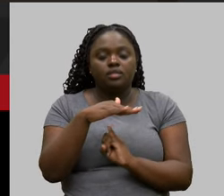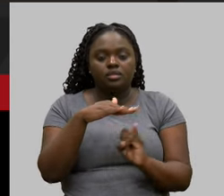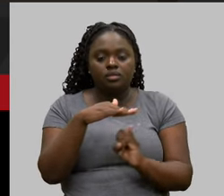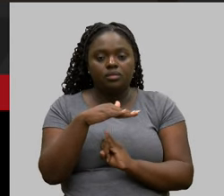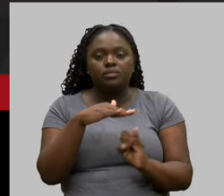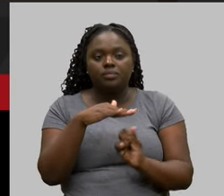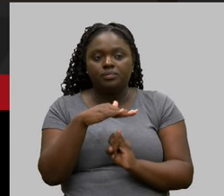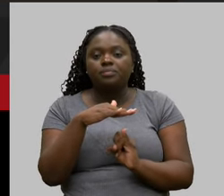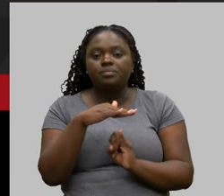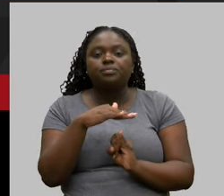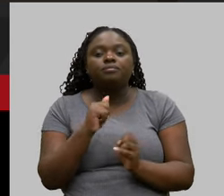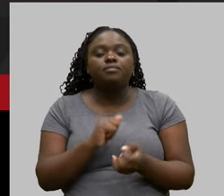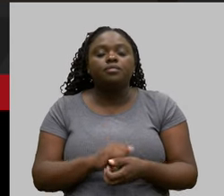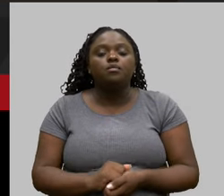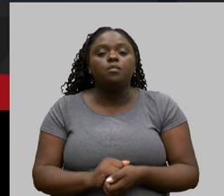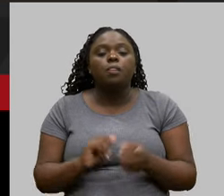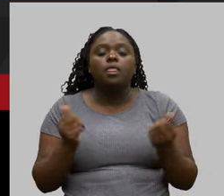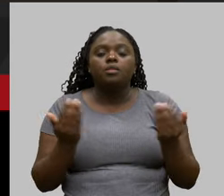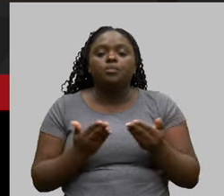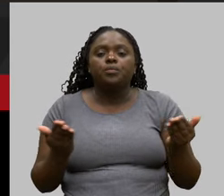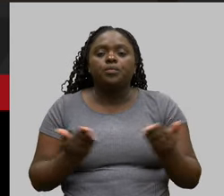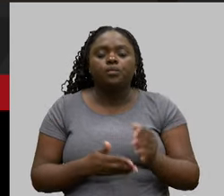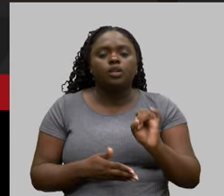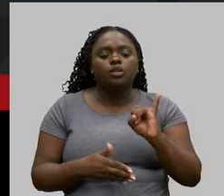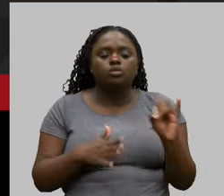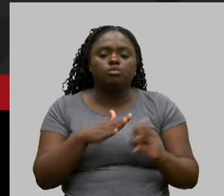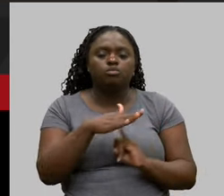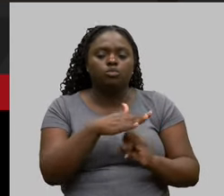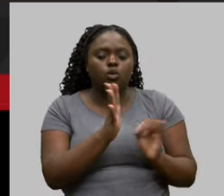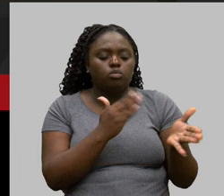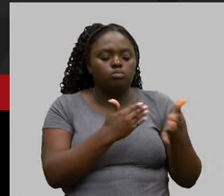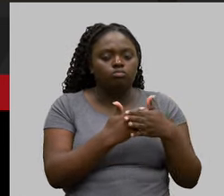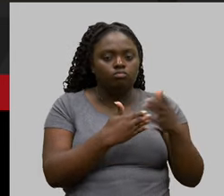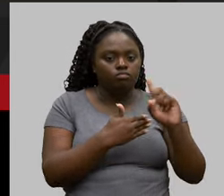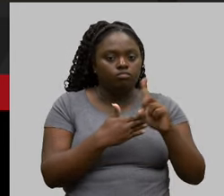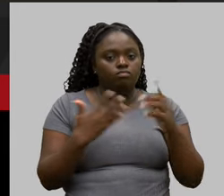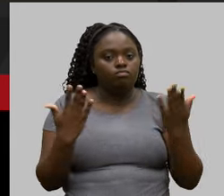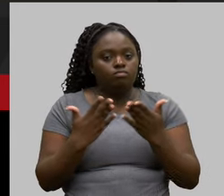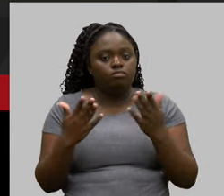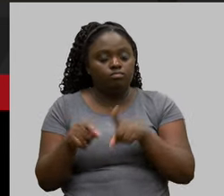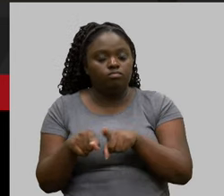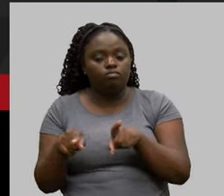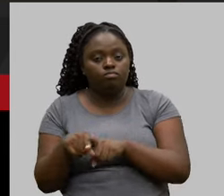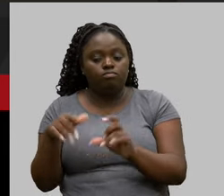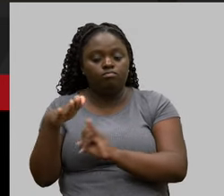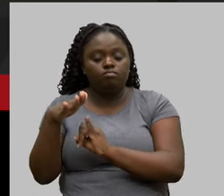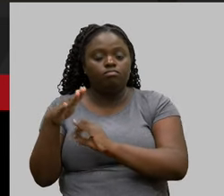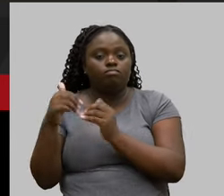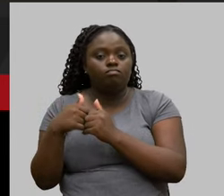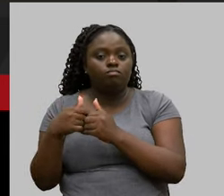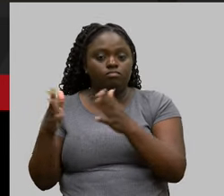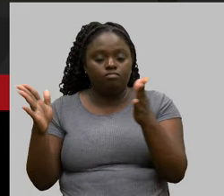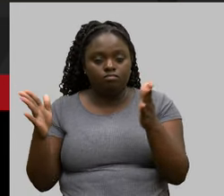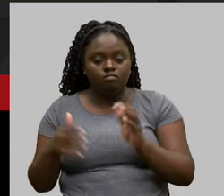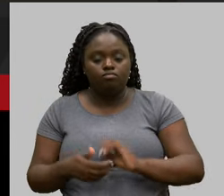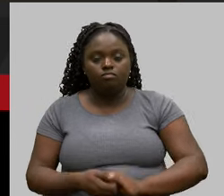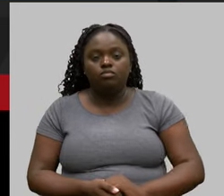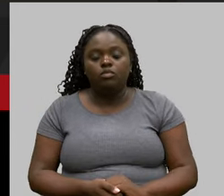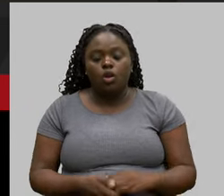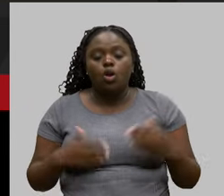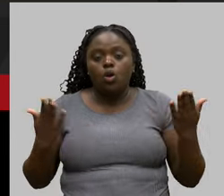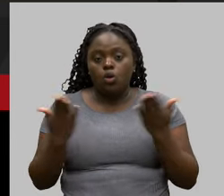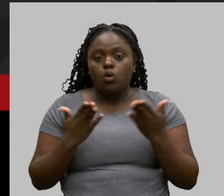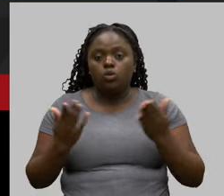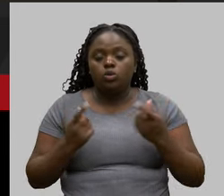que deixa de ser apenas por entidades fechadas Podendo também ser de entidades abertas senhores senhores é preciso ficar claro